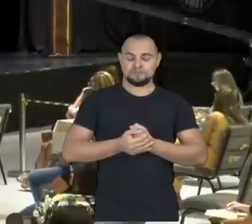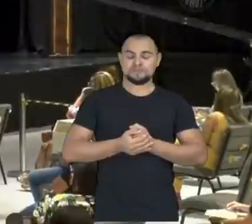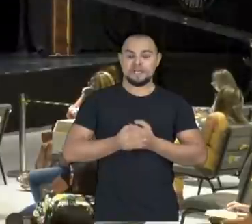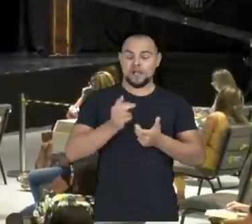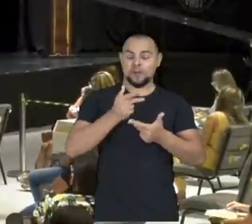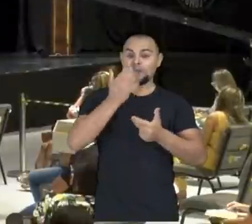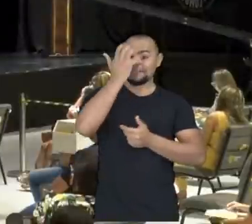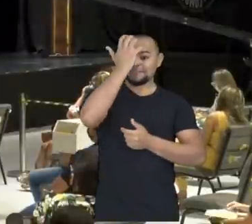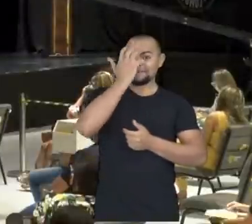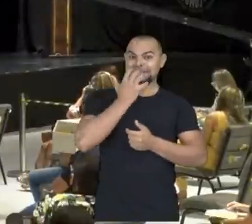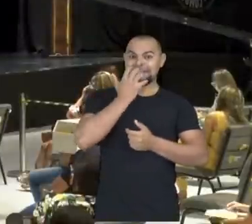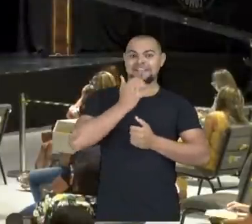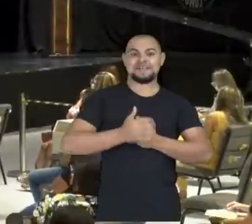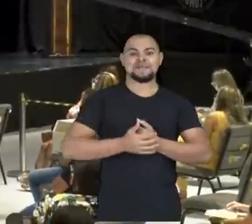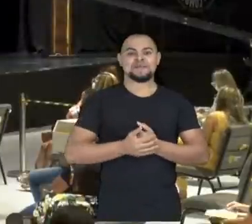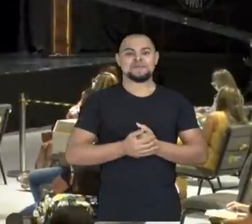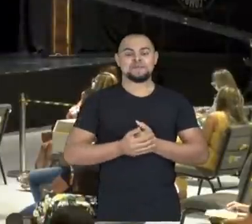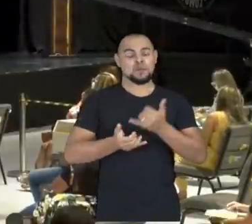sério.